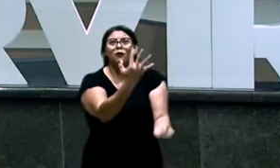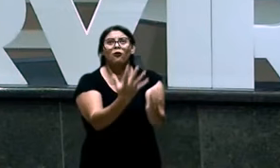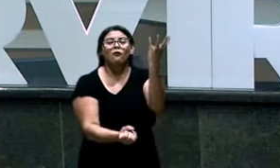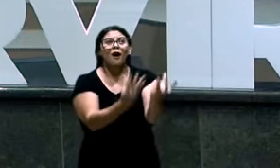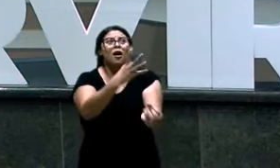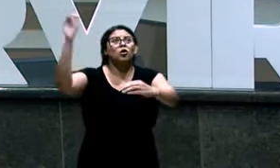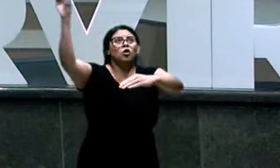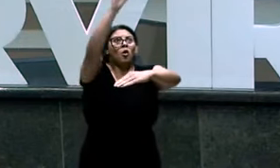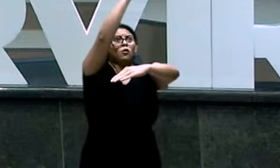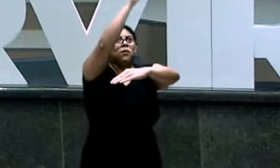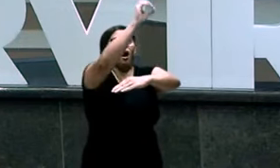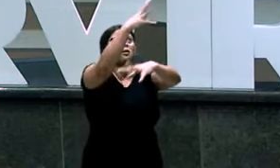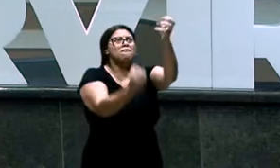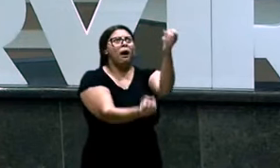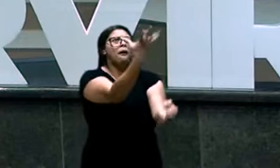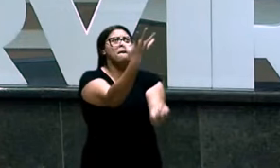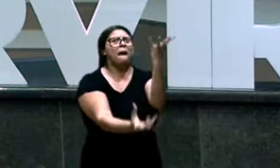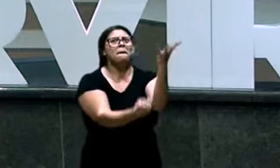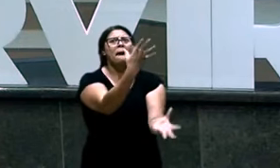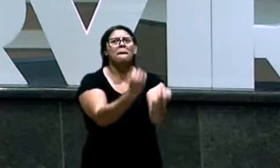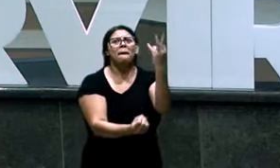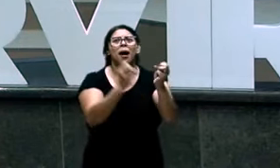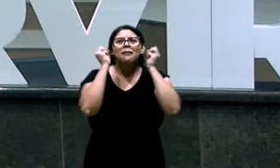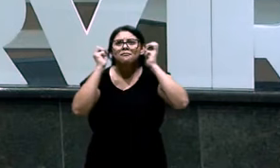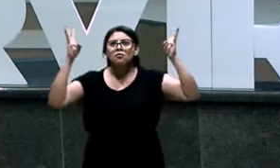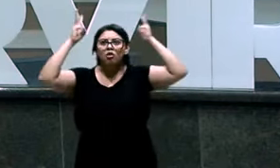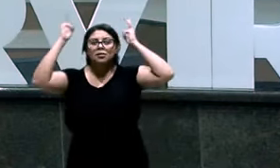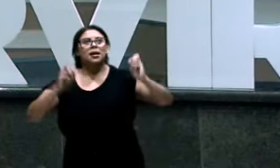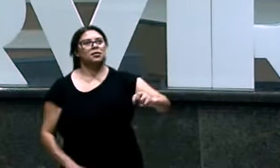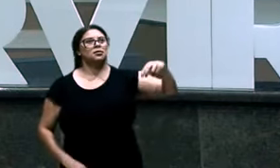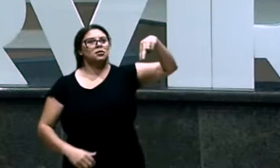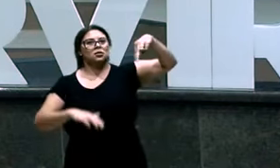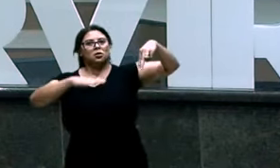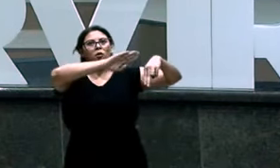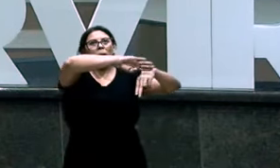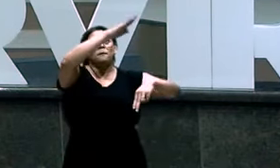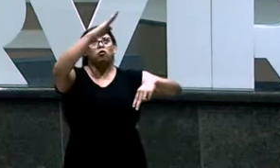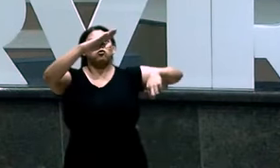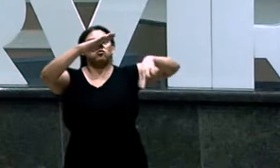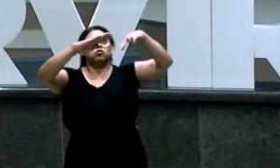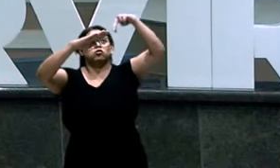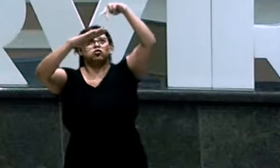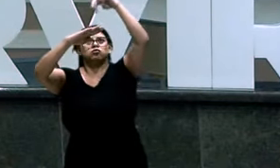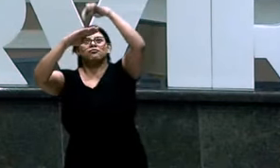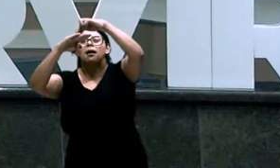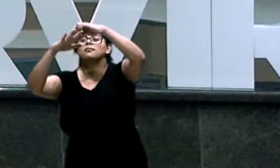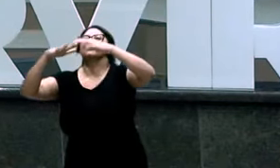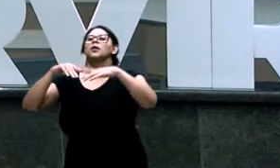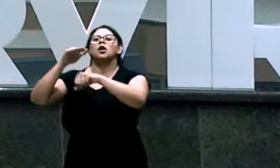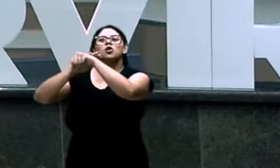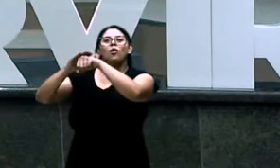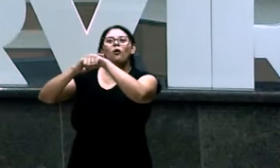desce nele. Moisés então subia para falar com Deus. E em um dia desses,